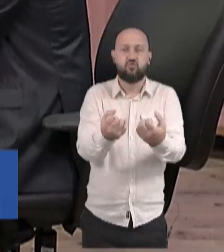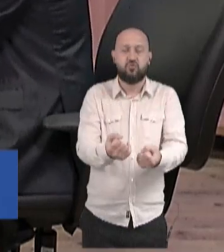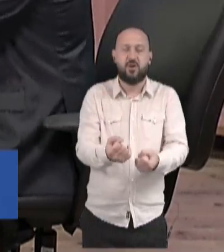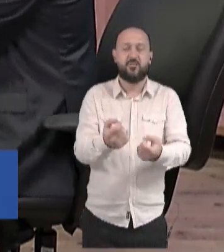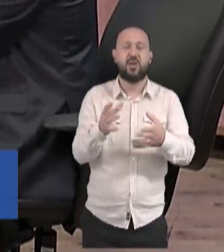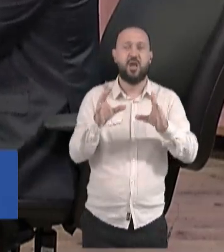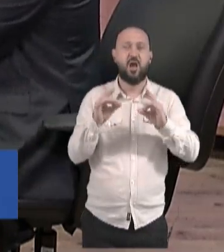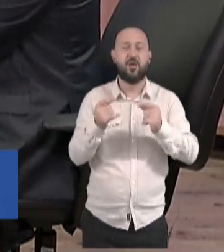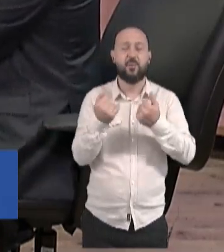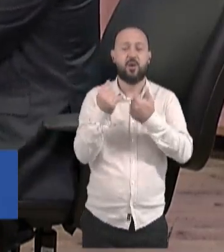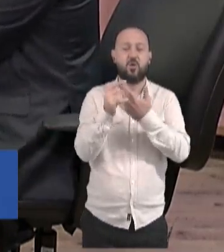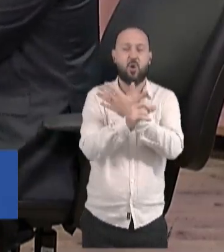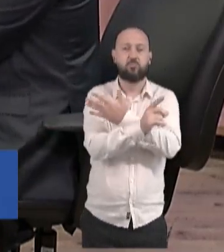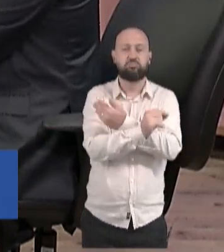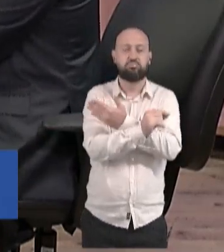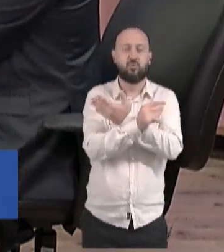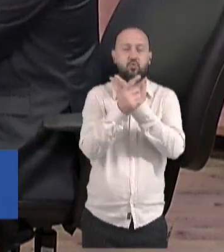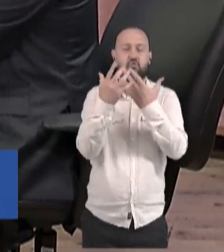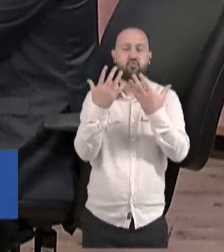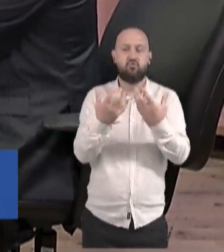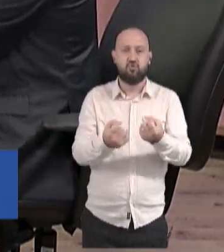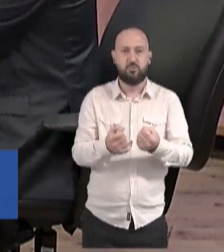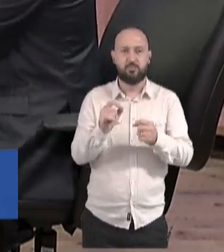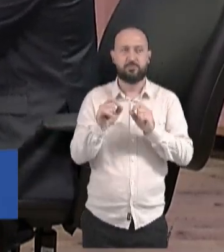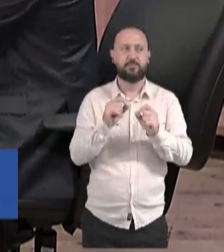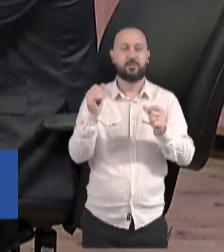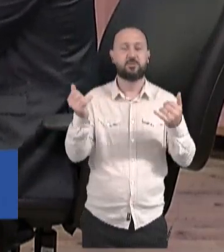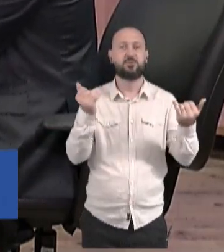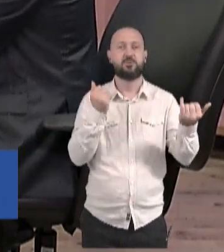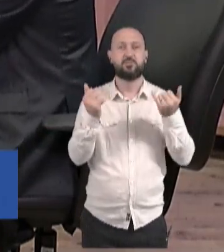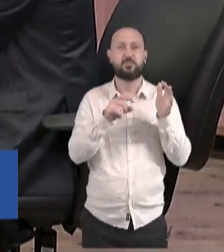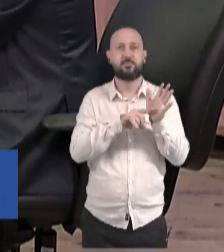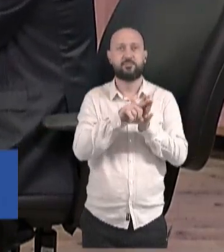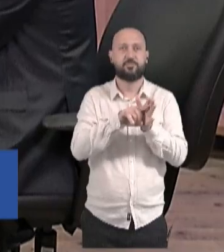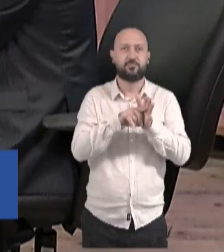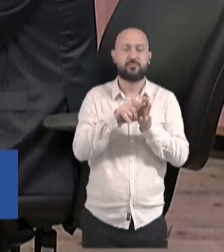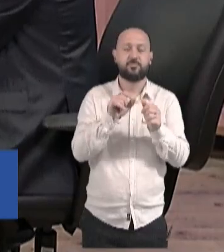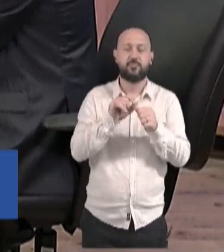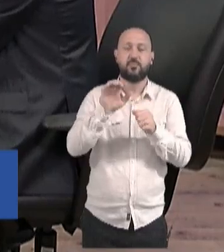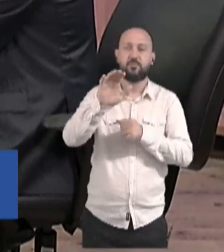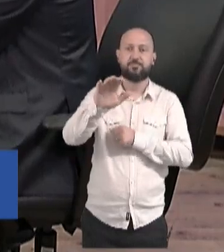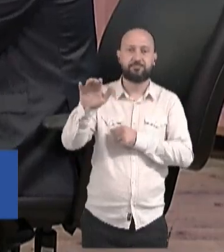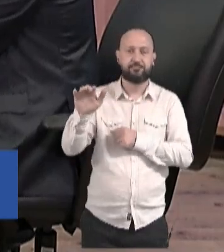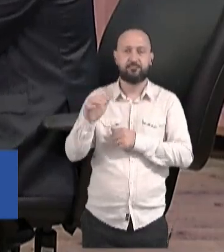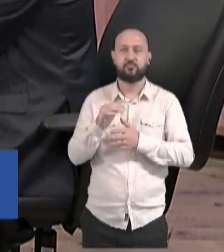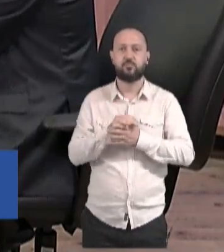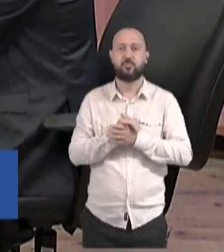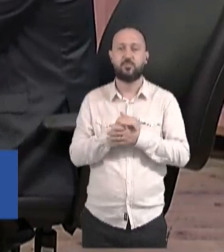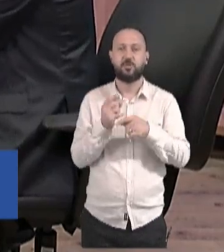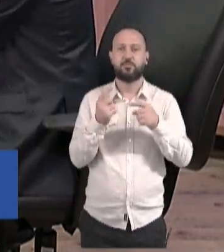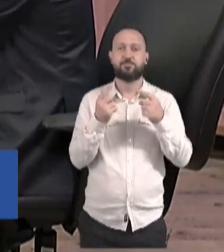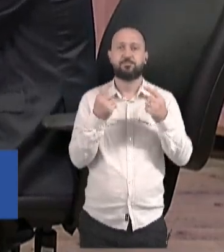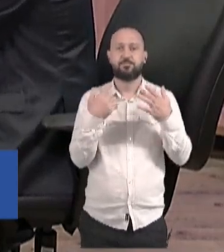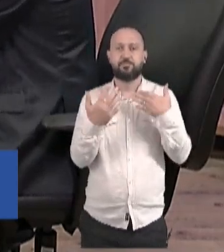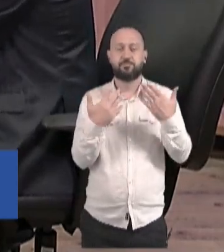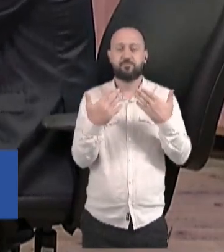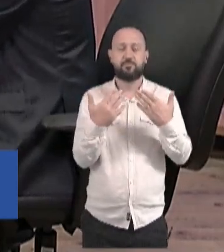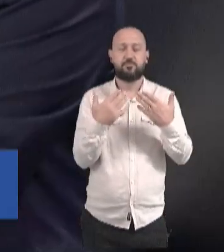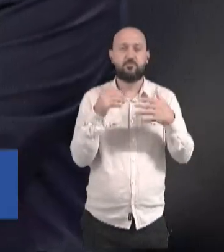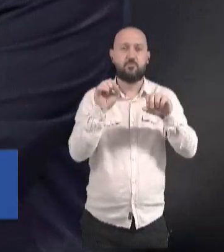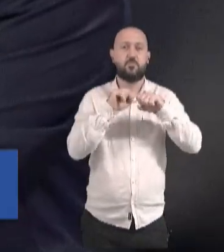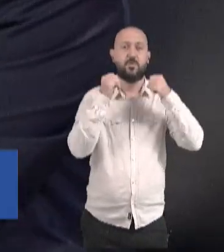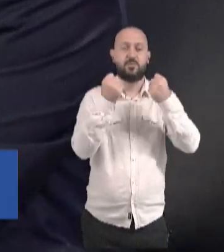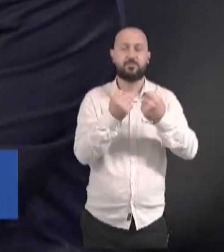com o Pantanal? E essa busca dessas informações que nós temos feito, né, em debates e também